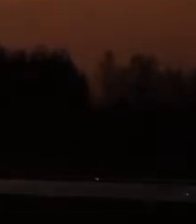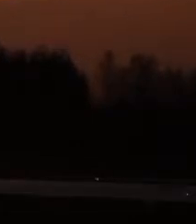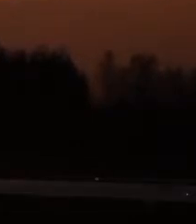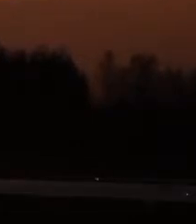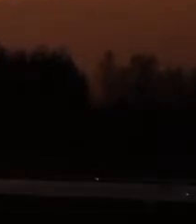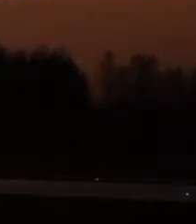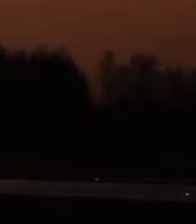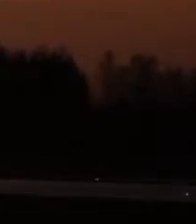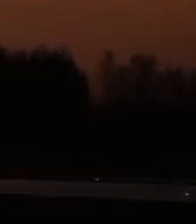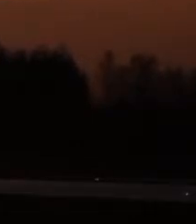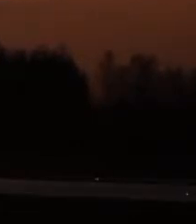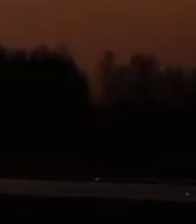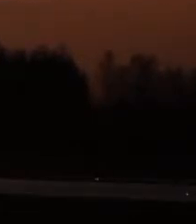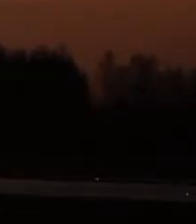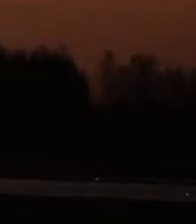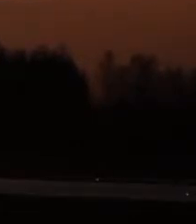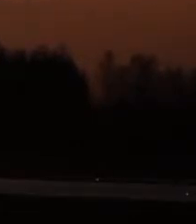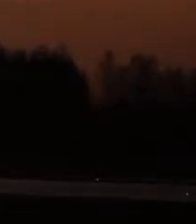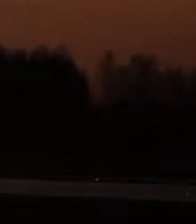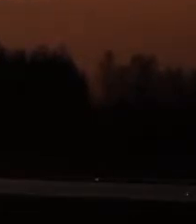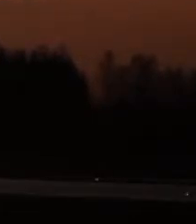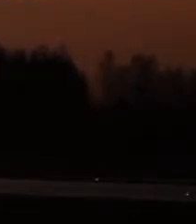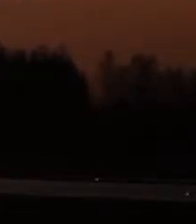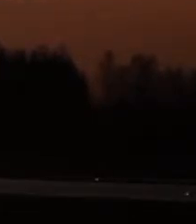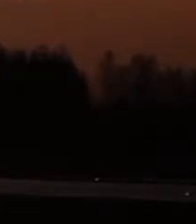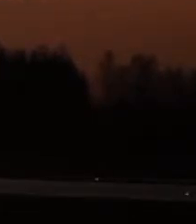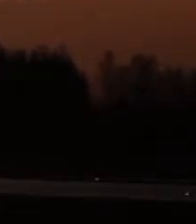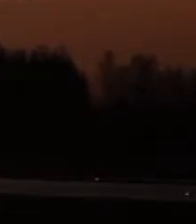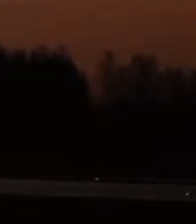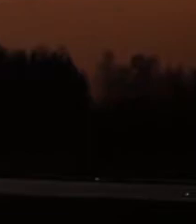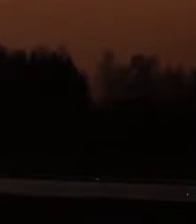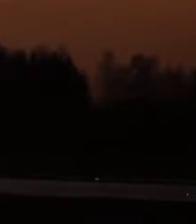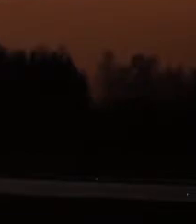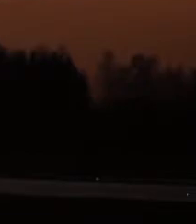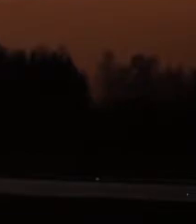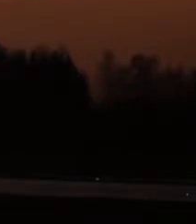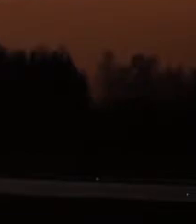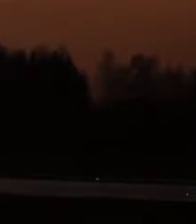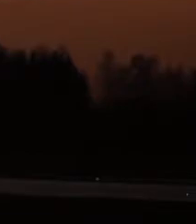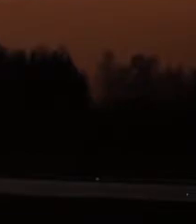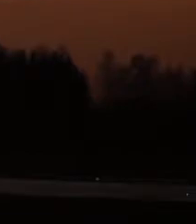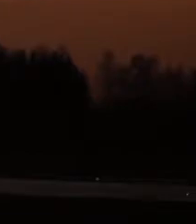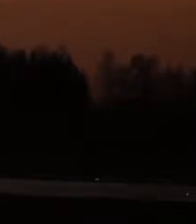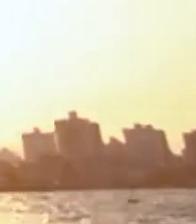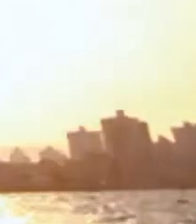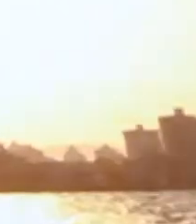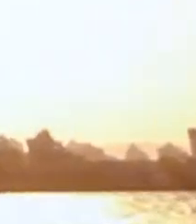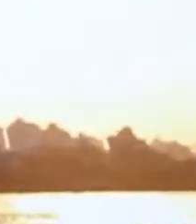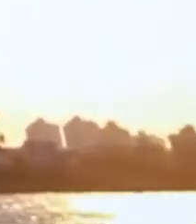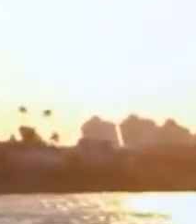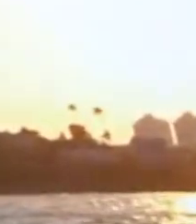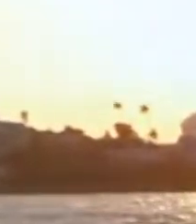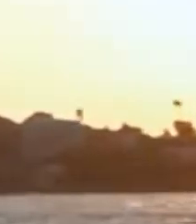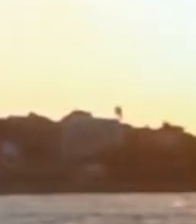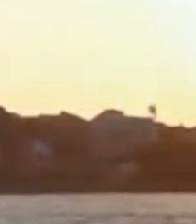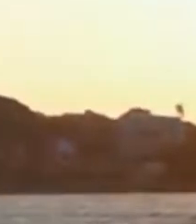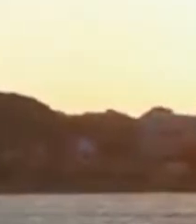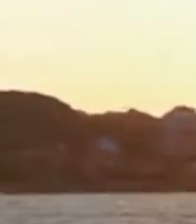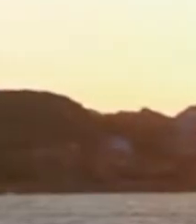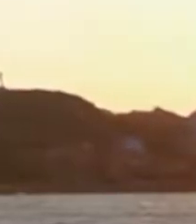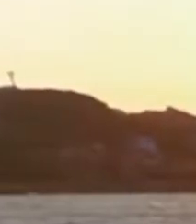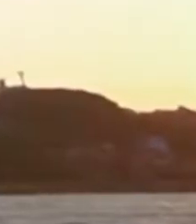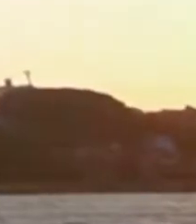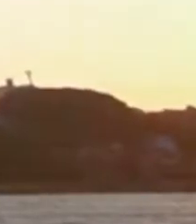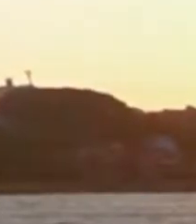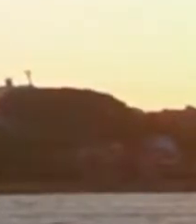clava forte. Verás que o vinho teu não foge a luta, nem tem ninguém que